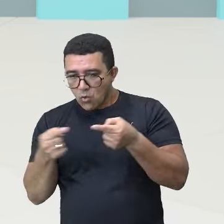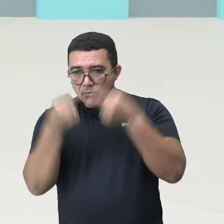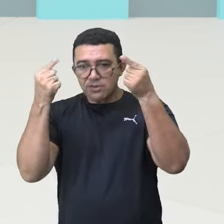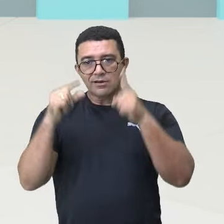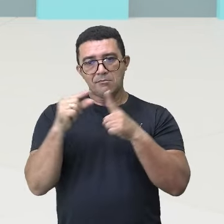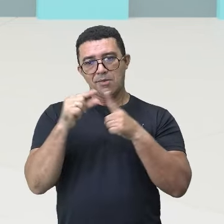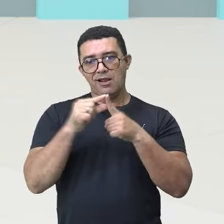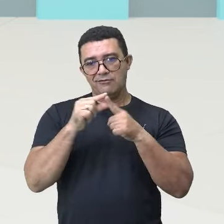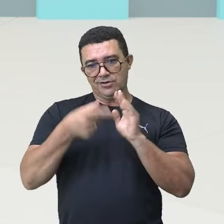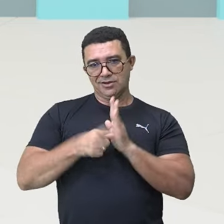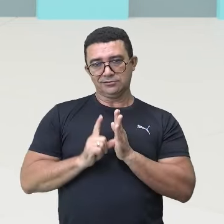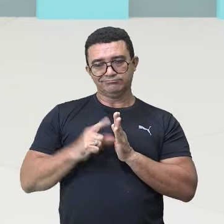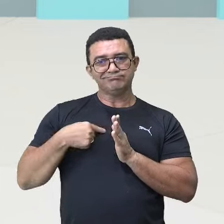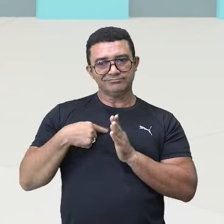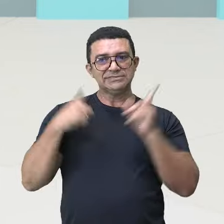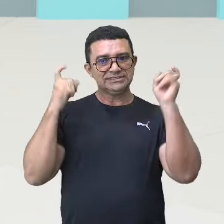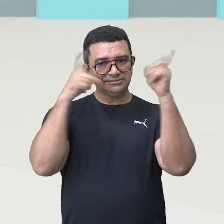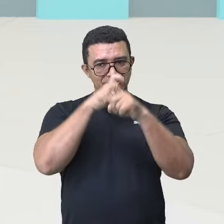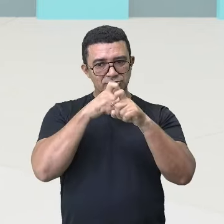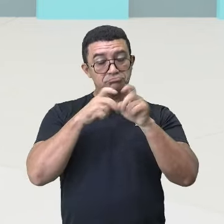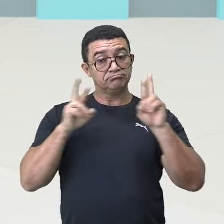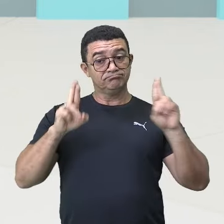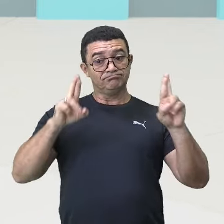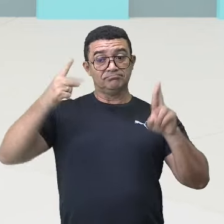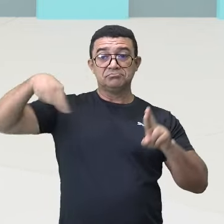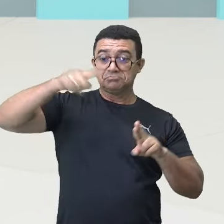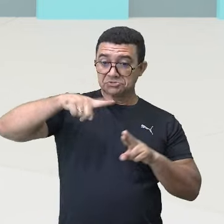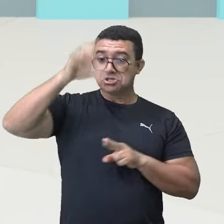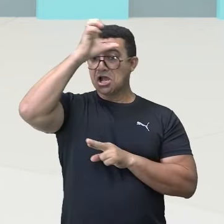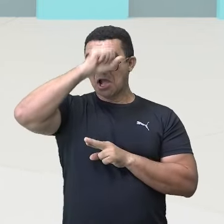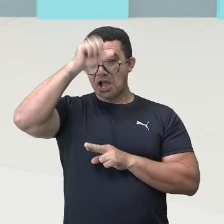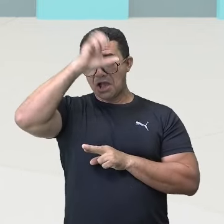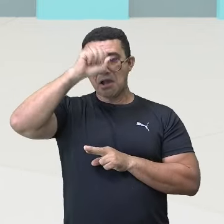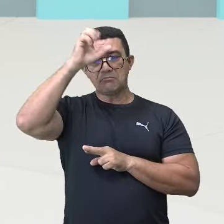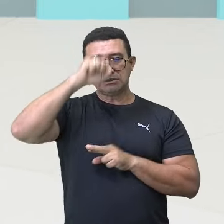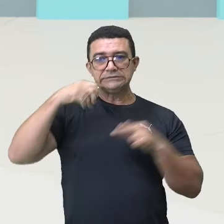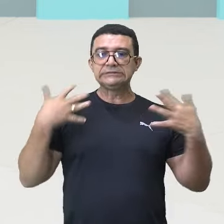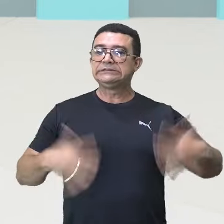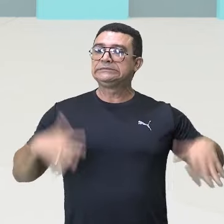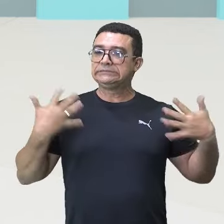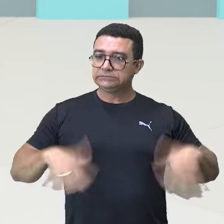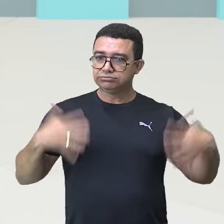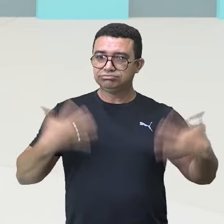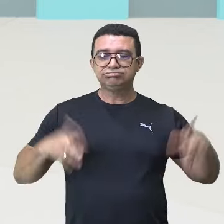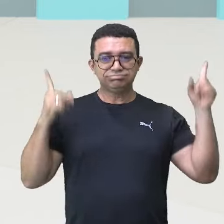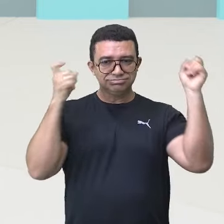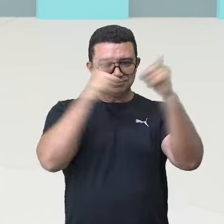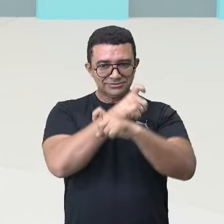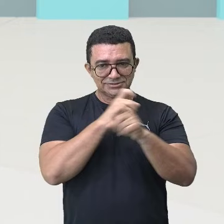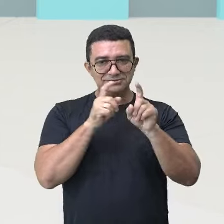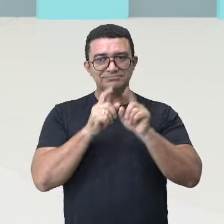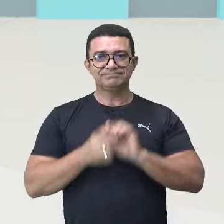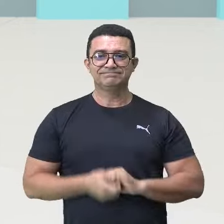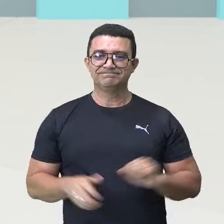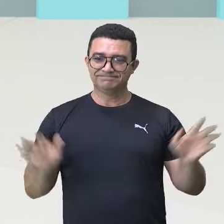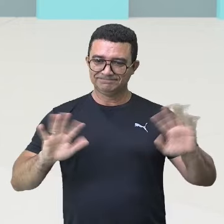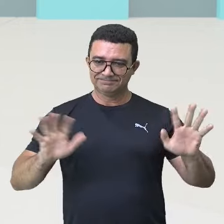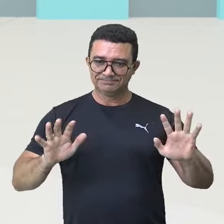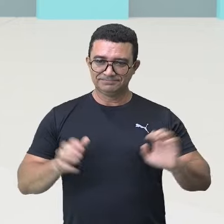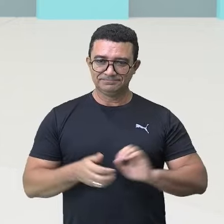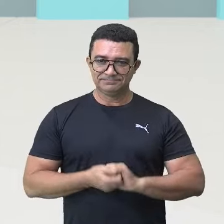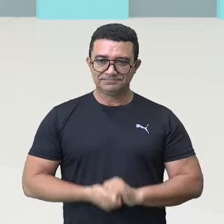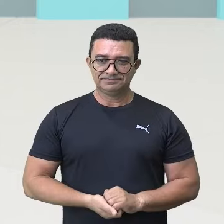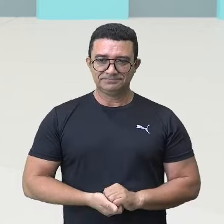assunto é complexo mas eu espero que você tenha aprendido aí de alguma forma essa complexidade toda beleza eu fico por